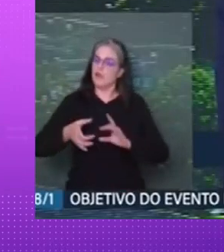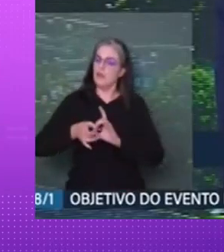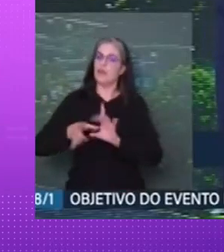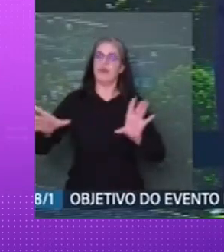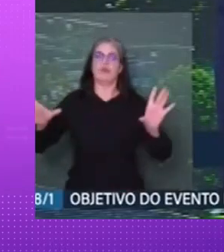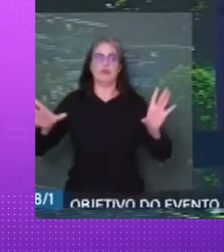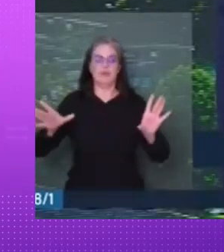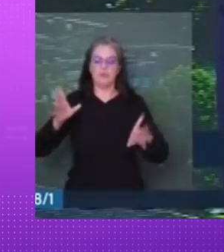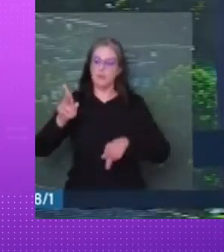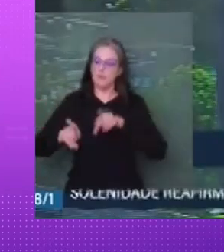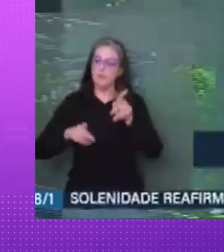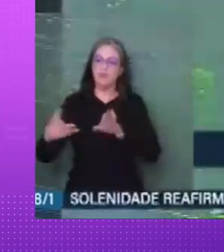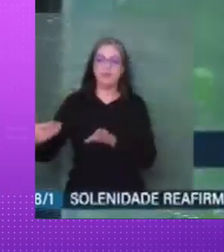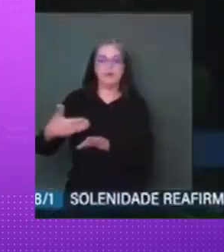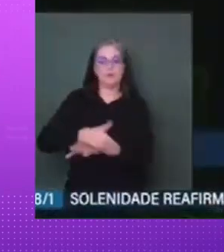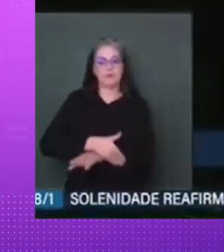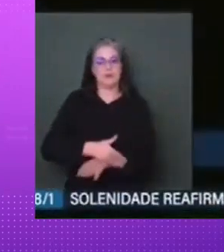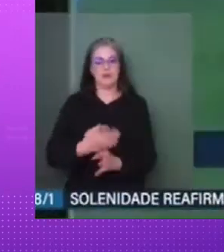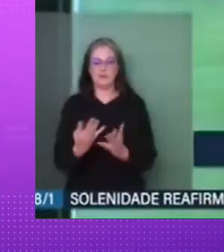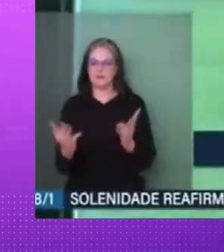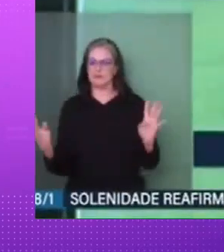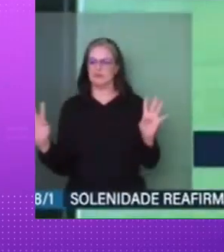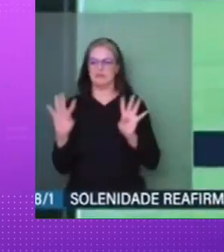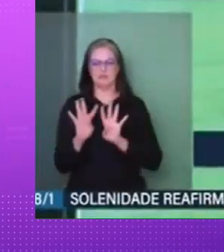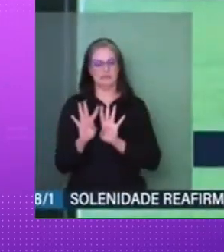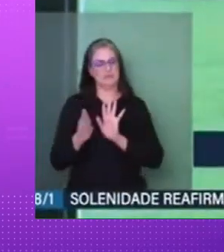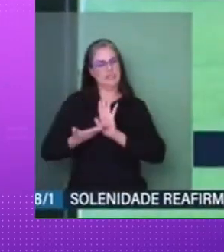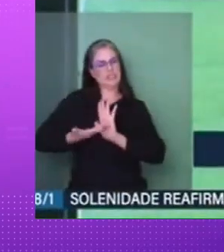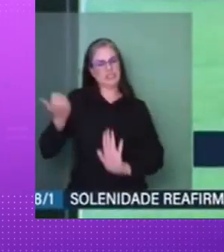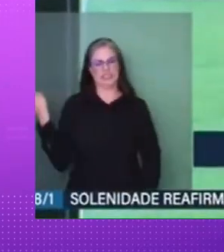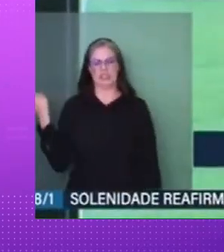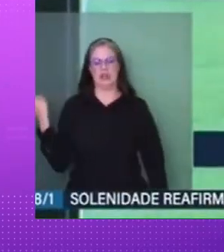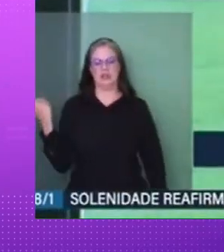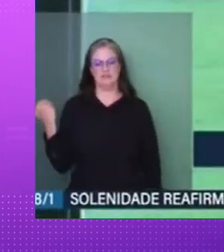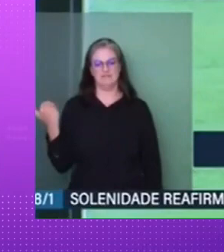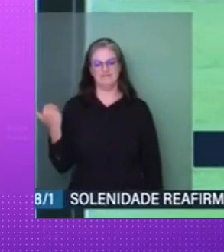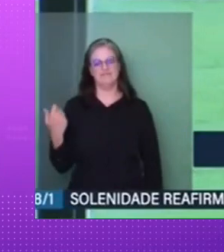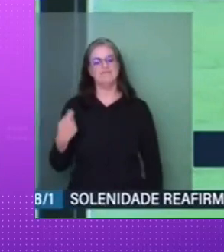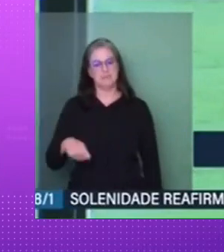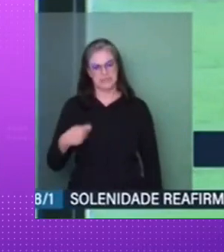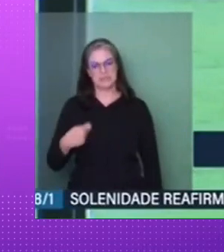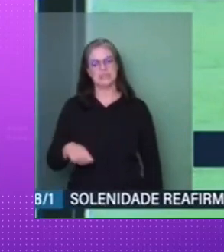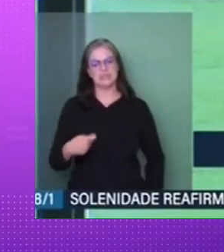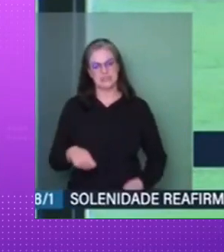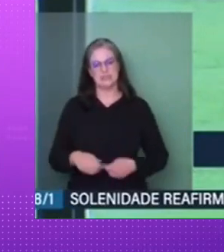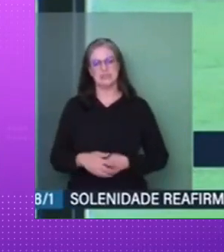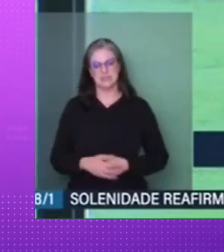redes sociais, falou que esse é o grande veículo de comunicação de massa na atualidade e